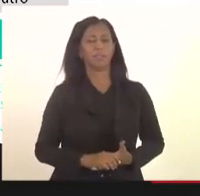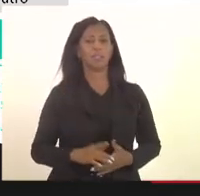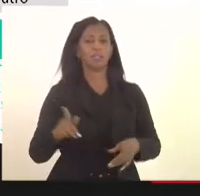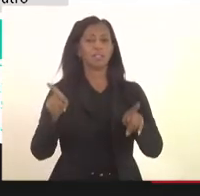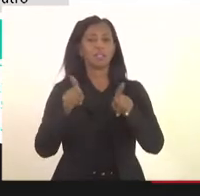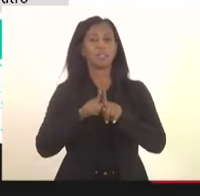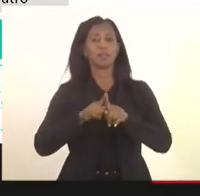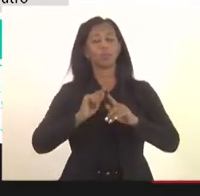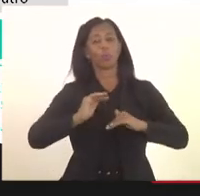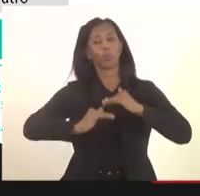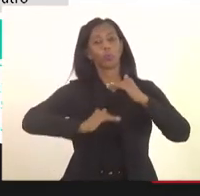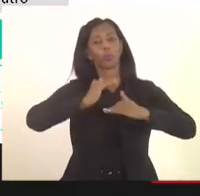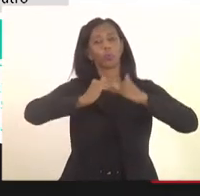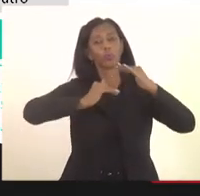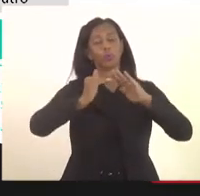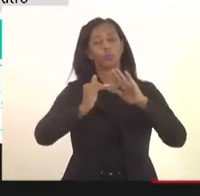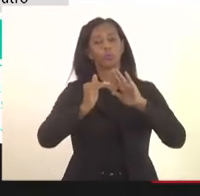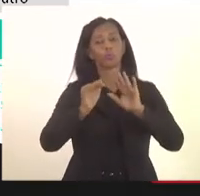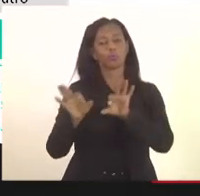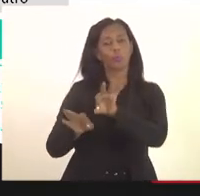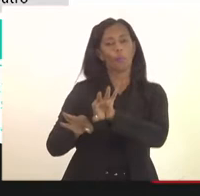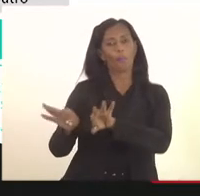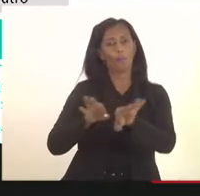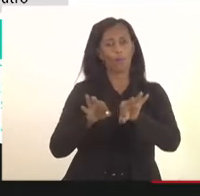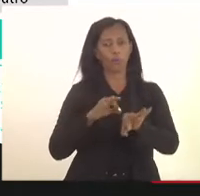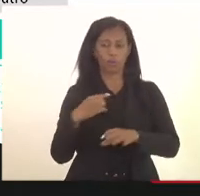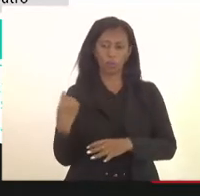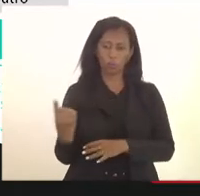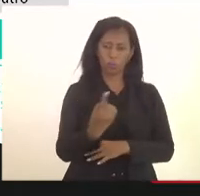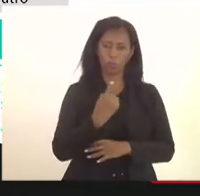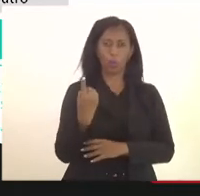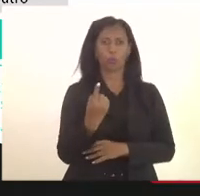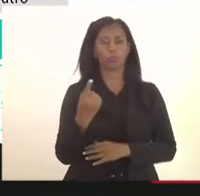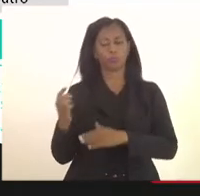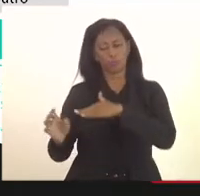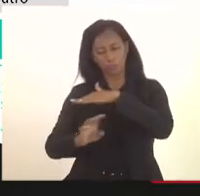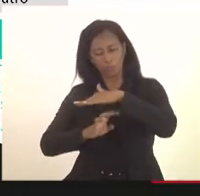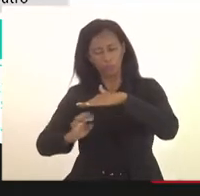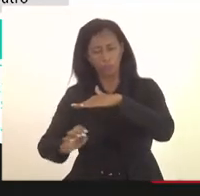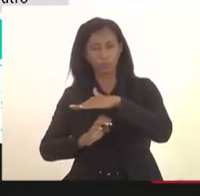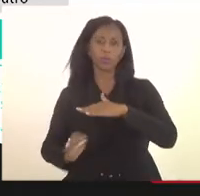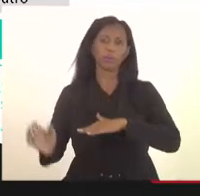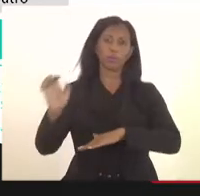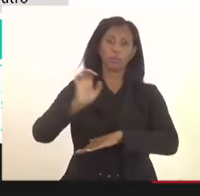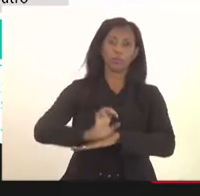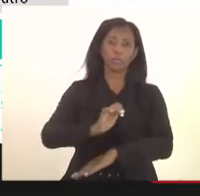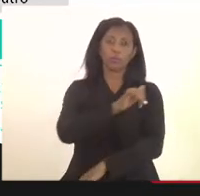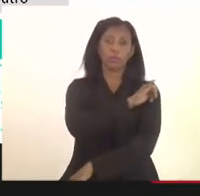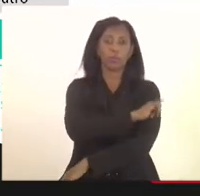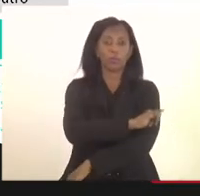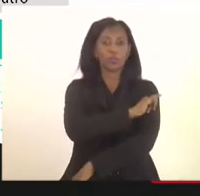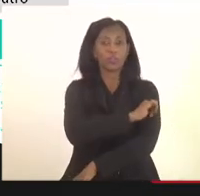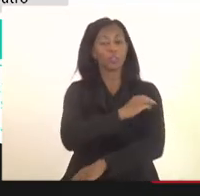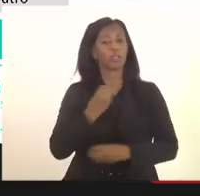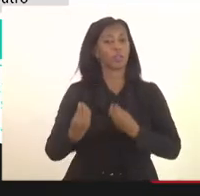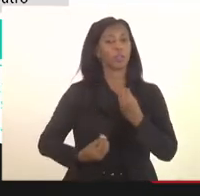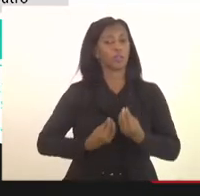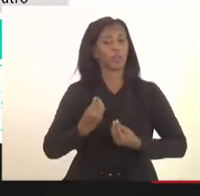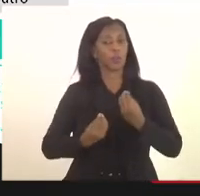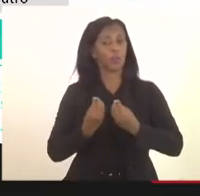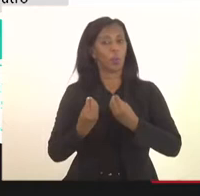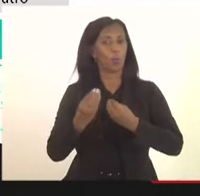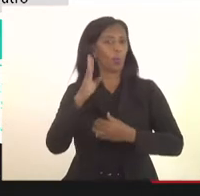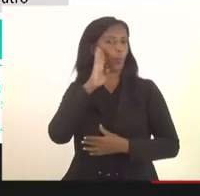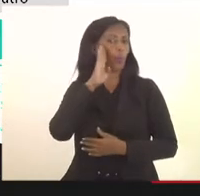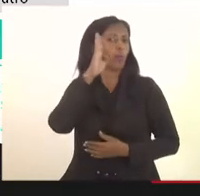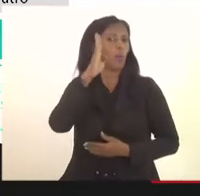de construção de um projeto conjunto entre nós, como concessionários, e o Estado do Rio de Janeiro, como a entidade do Estado